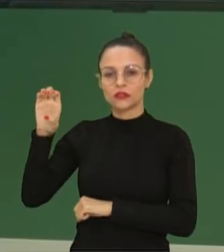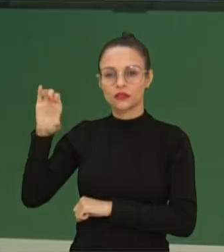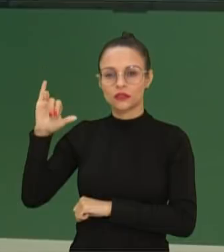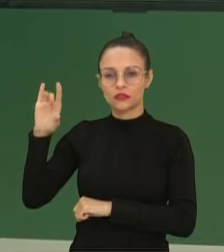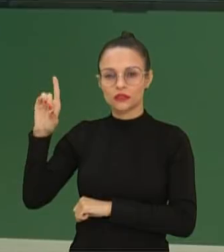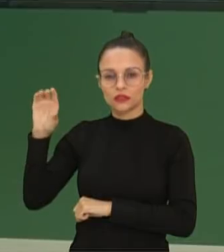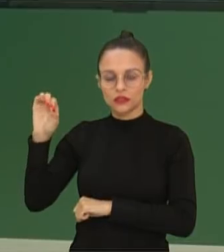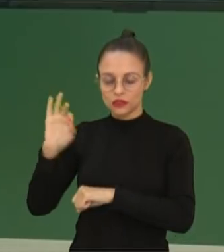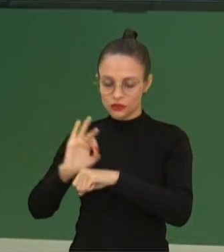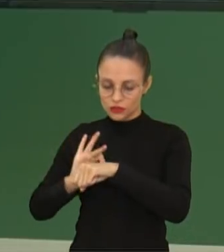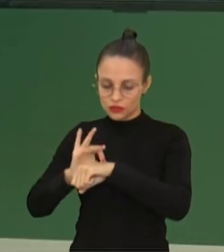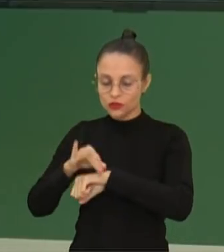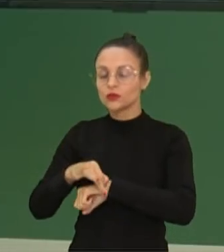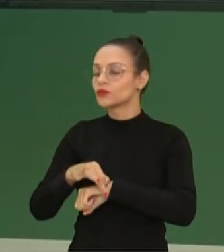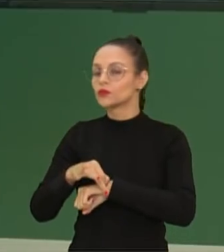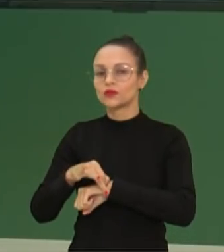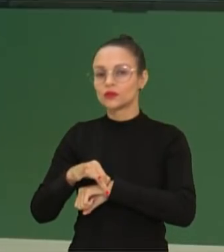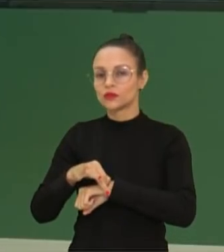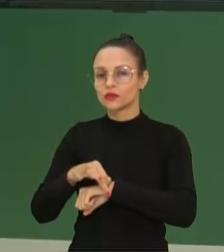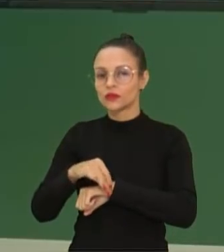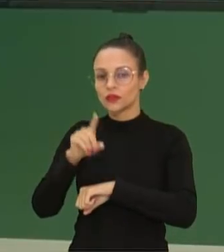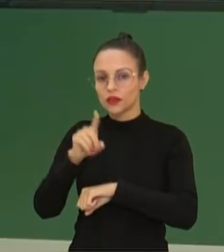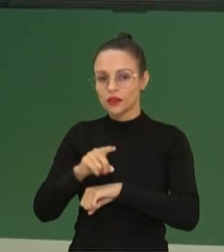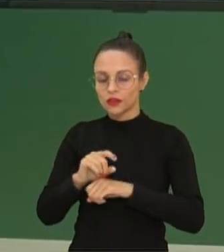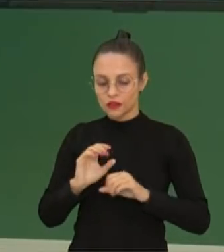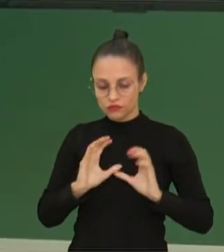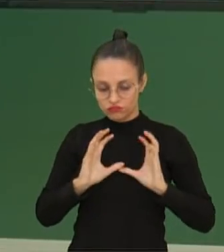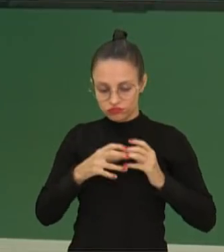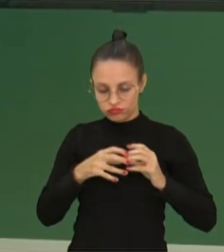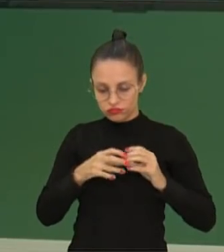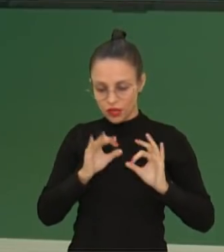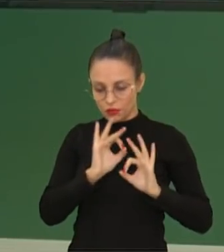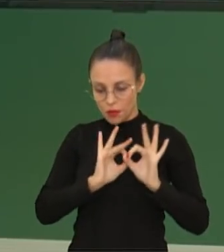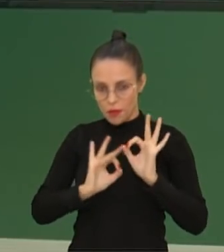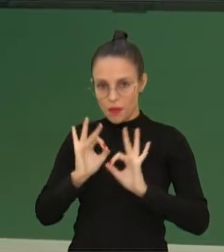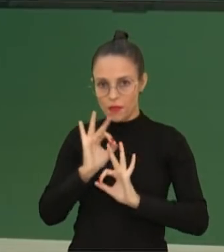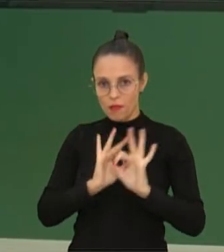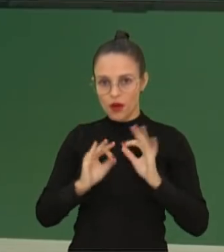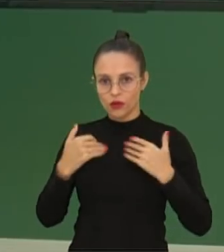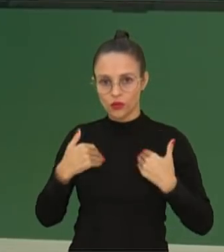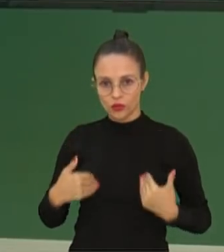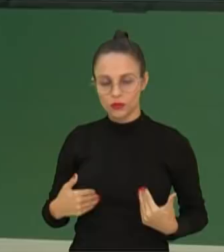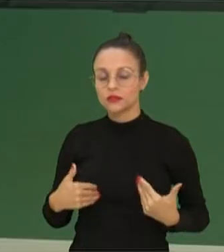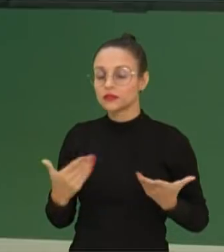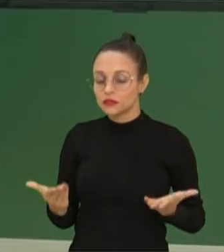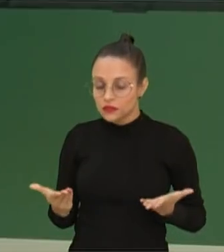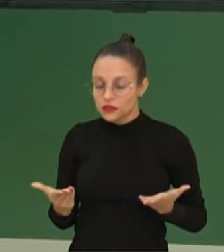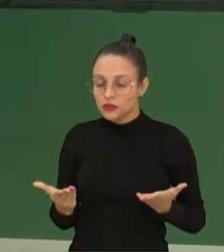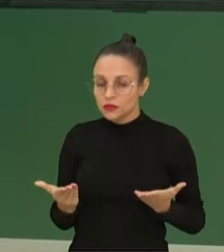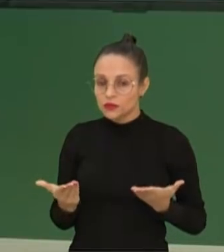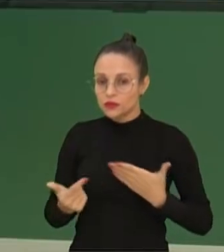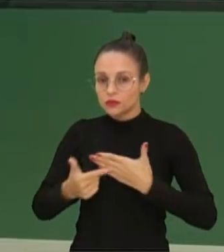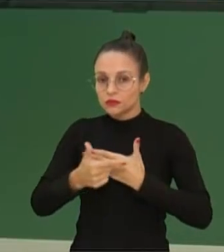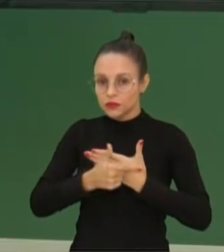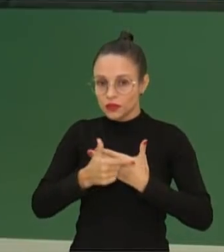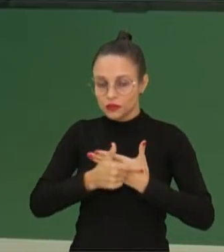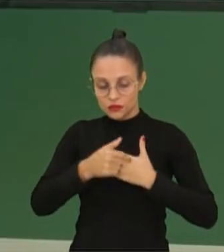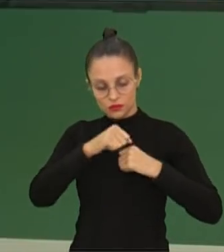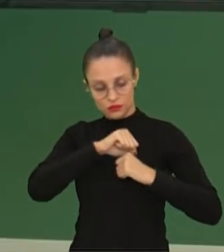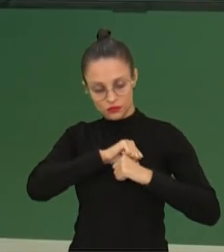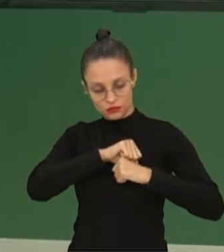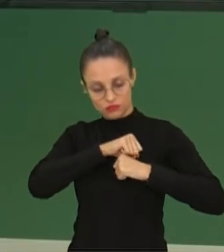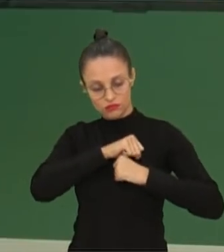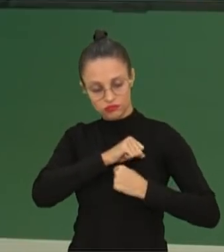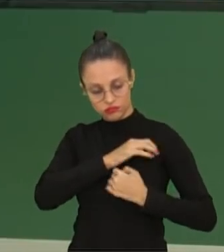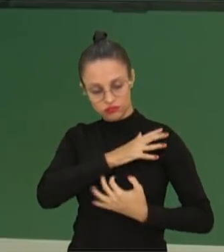né, tecido, só vamos lembrar aqui, tecido é um conjunto de células do corpo, tá? Então, a função aí das artérias é conduzir